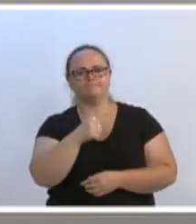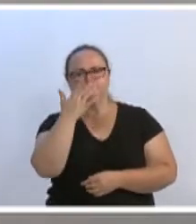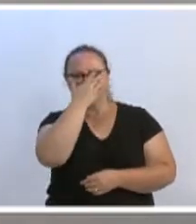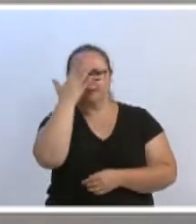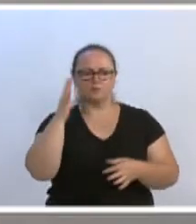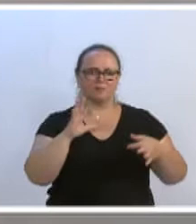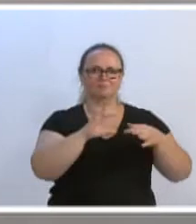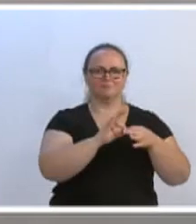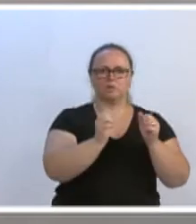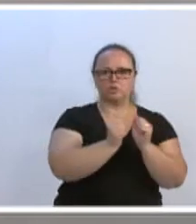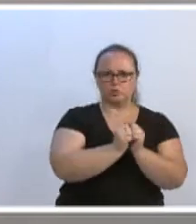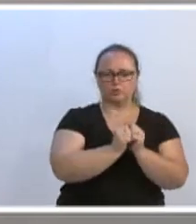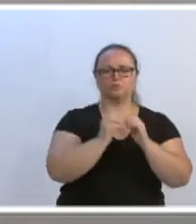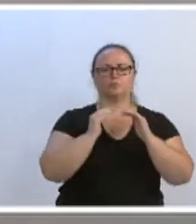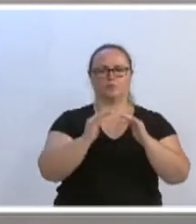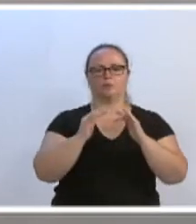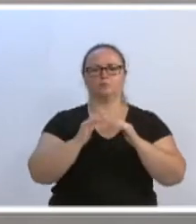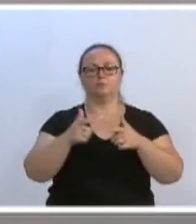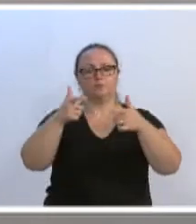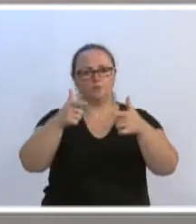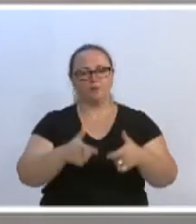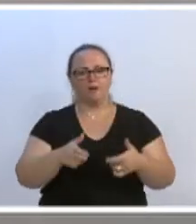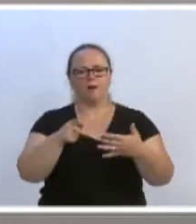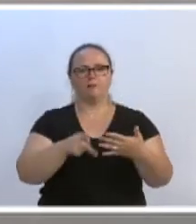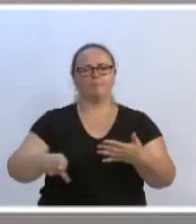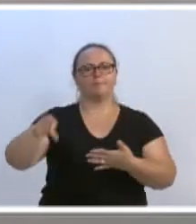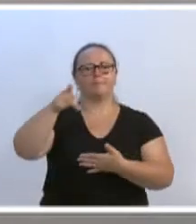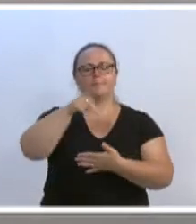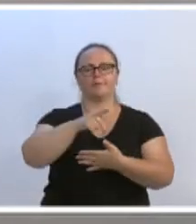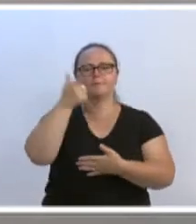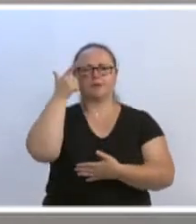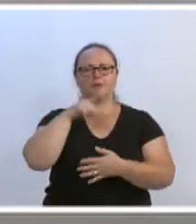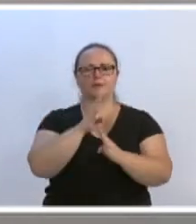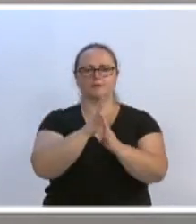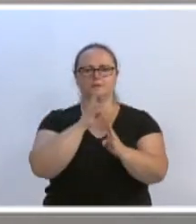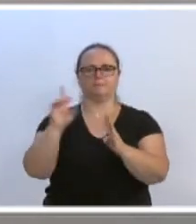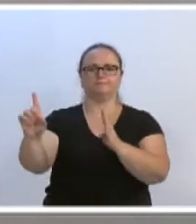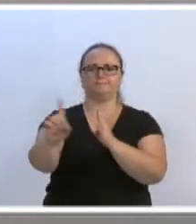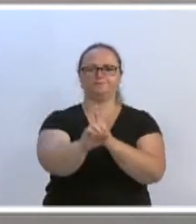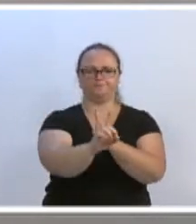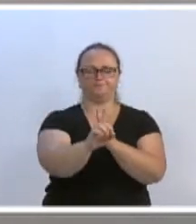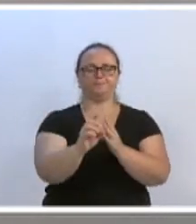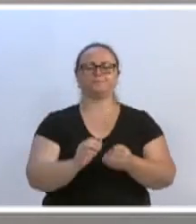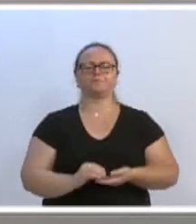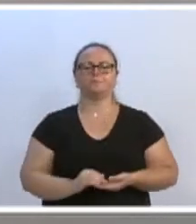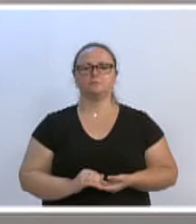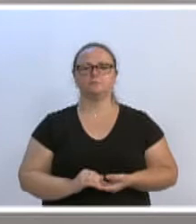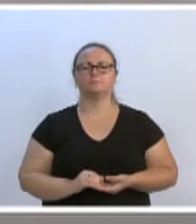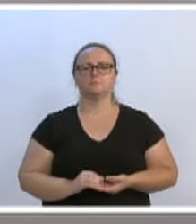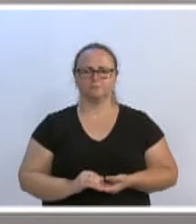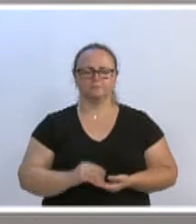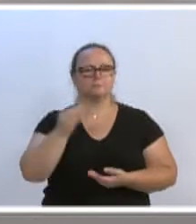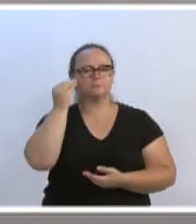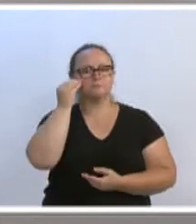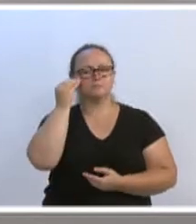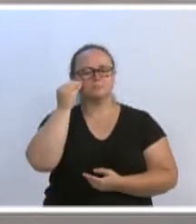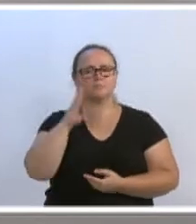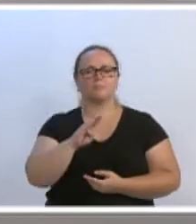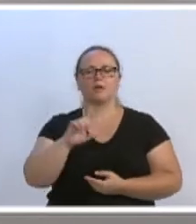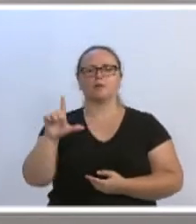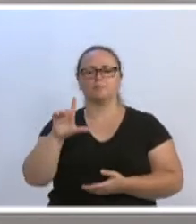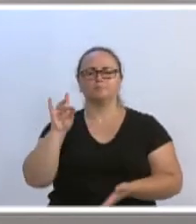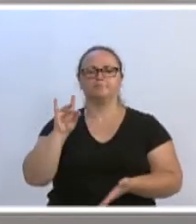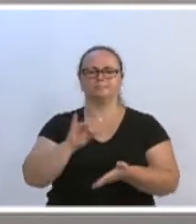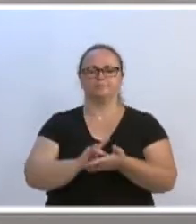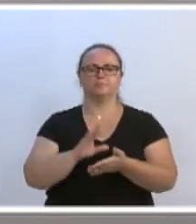públicos nos mercados as filas bancárias nós vamos tentar implementar isso também aqui no município de blumenau qual já